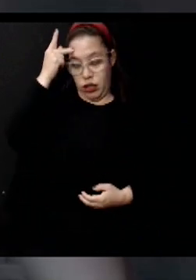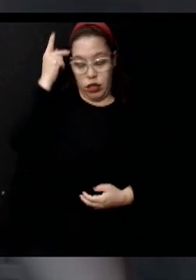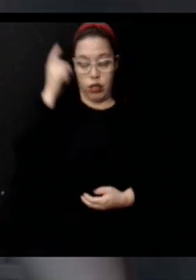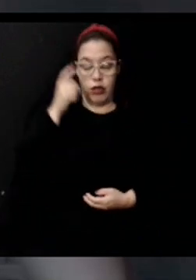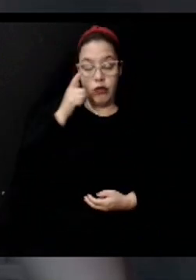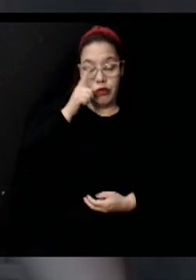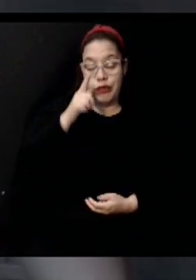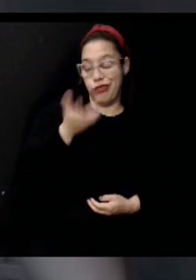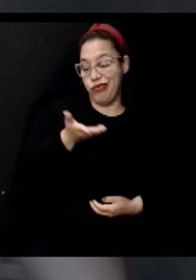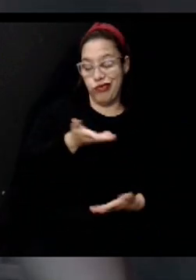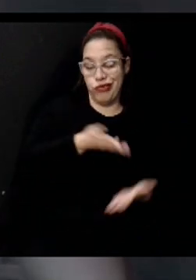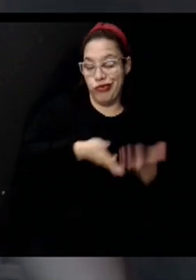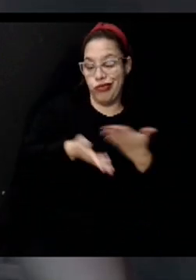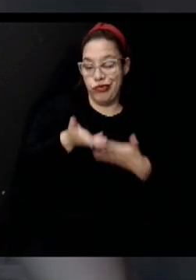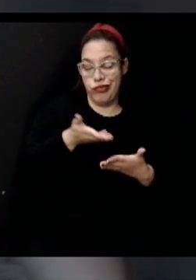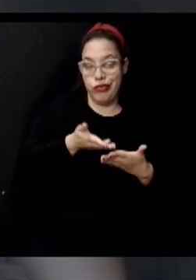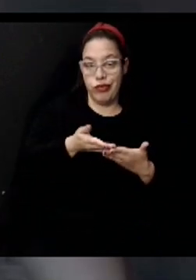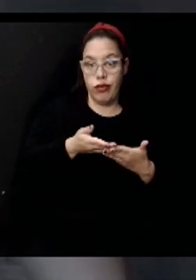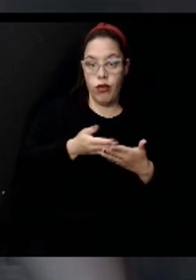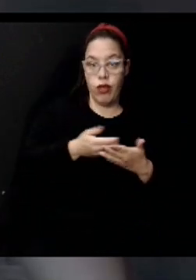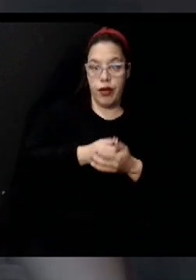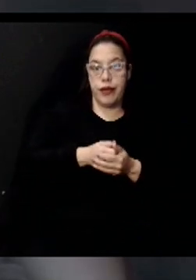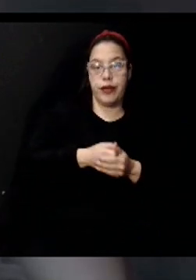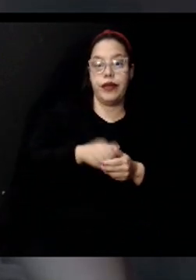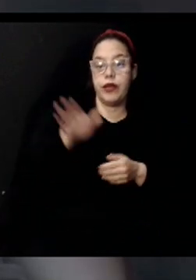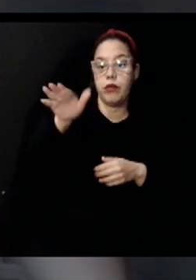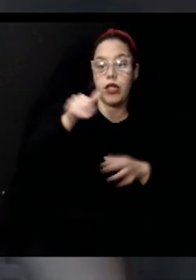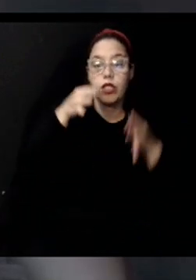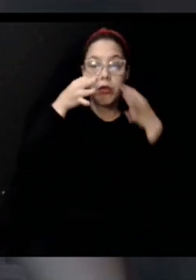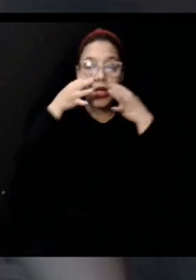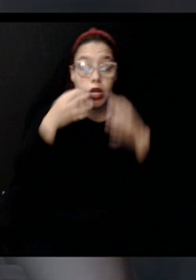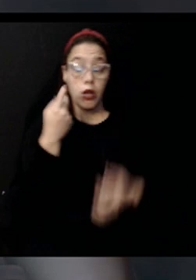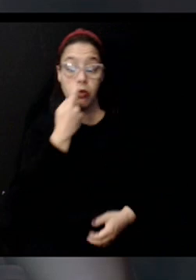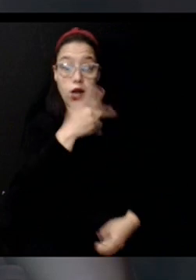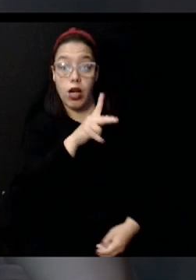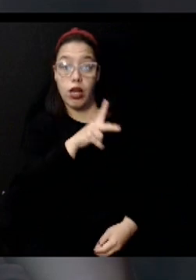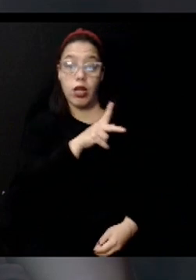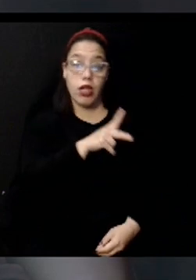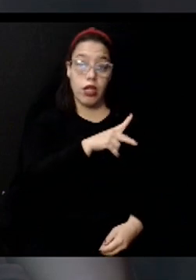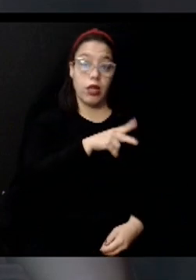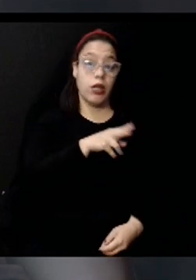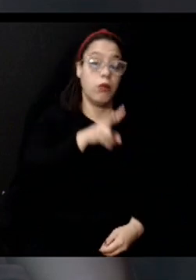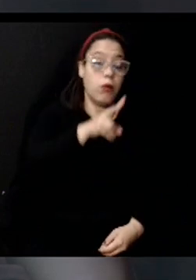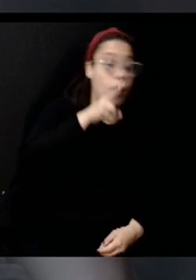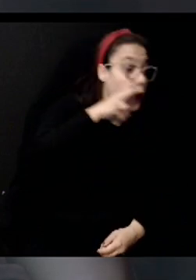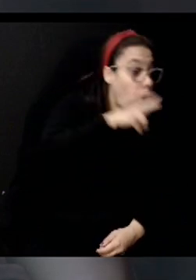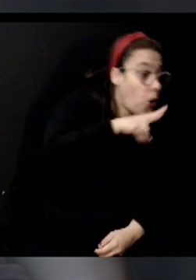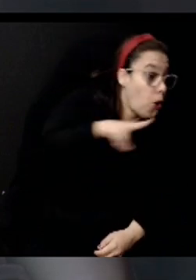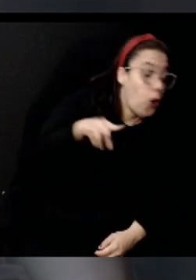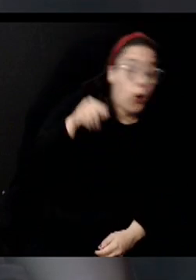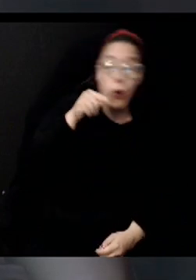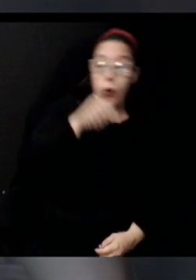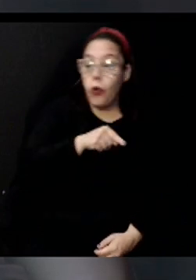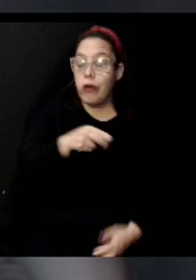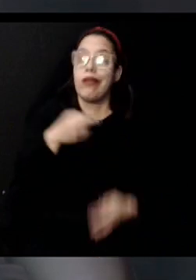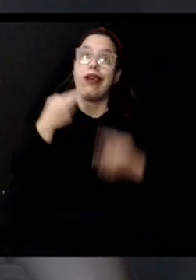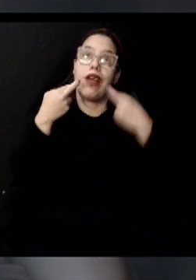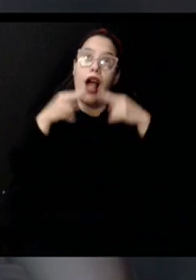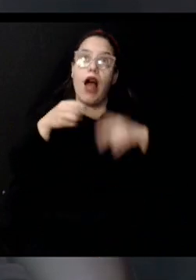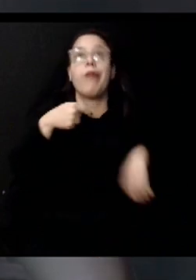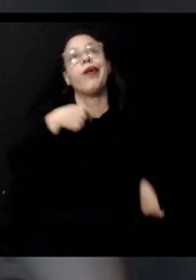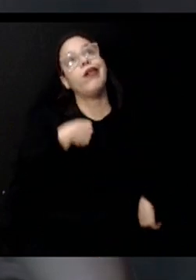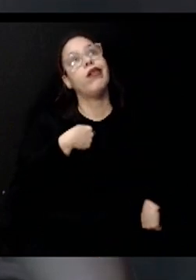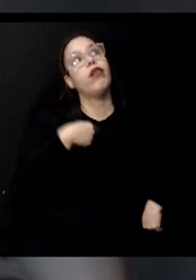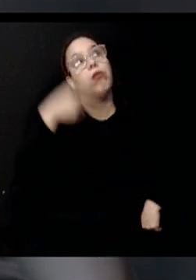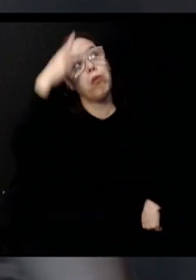começa a reclamar para chamar a atenção para ela, para que exato. as pessoas olhem para ela. Quem sabe eu reclamando, a pessoa começa a olhar para